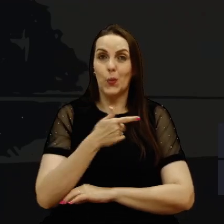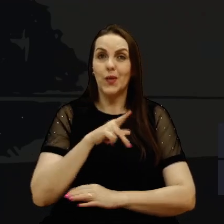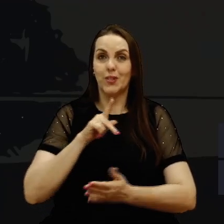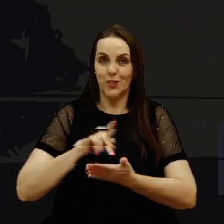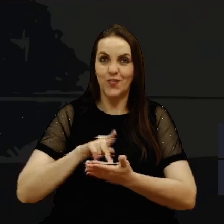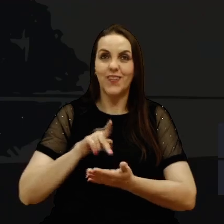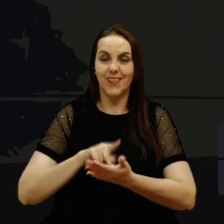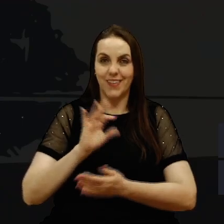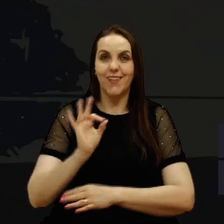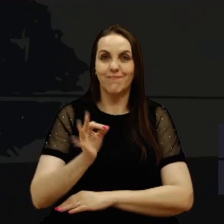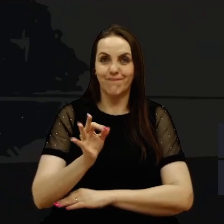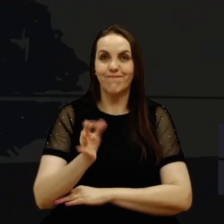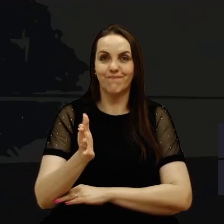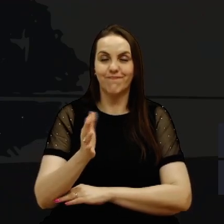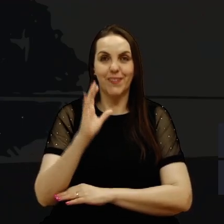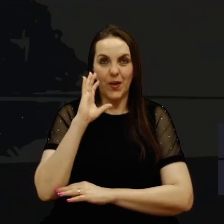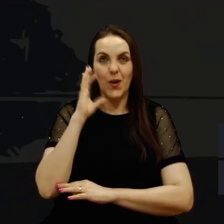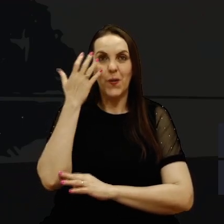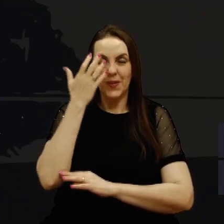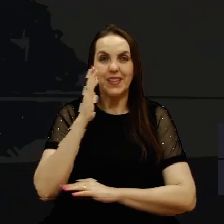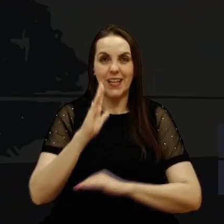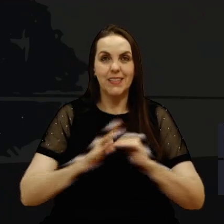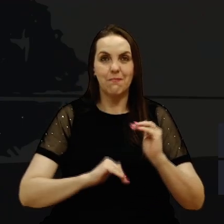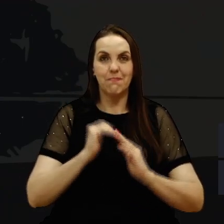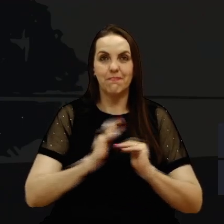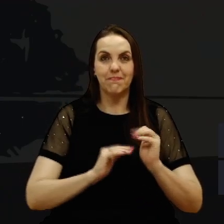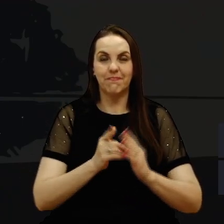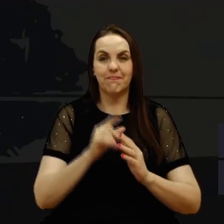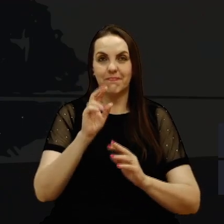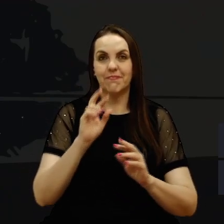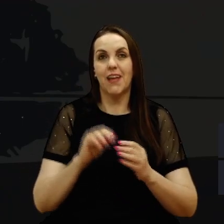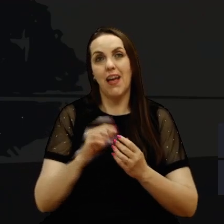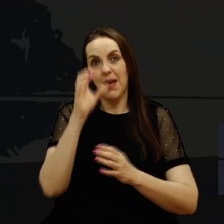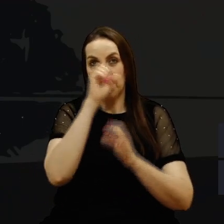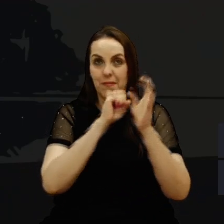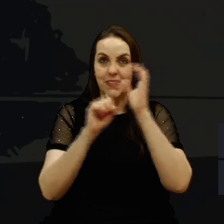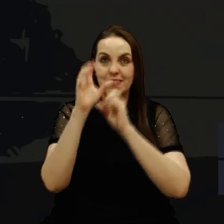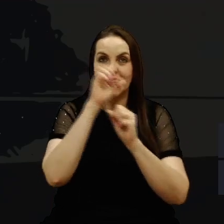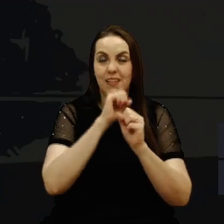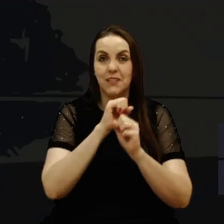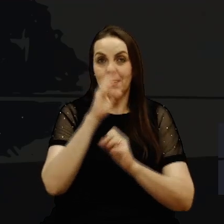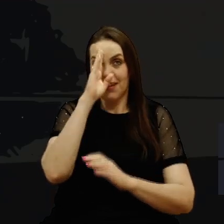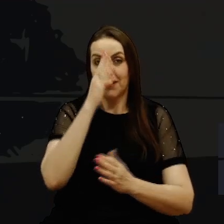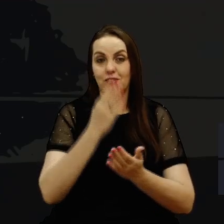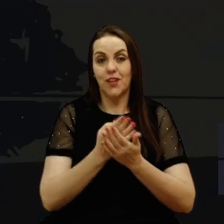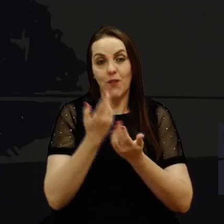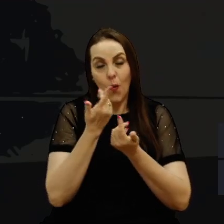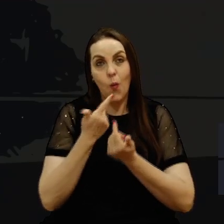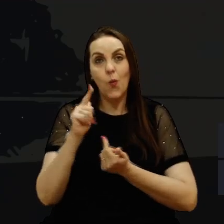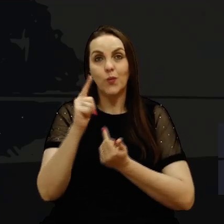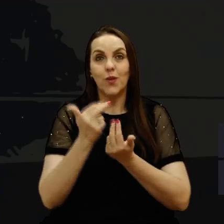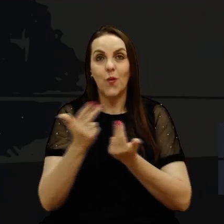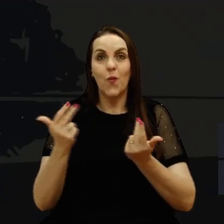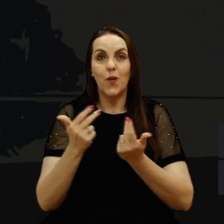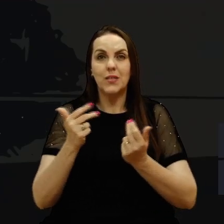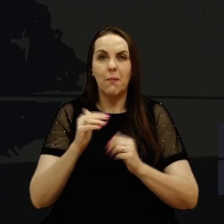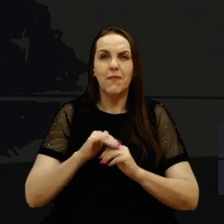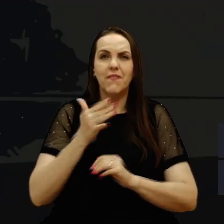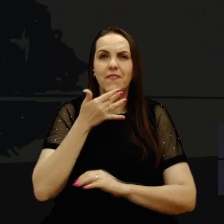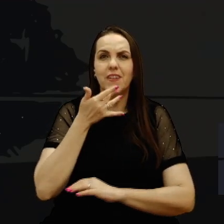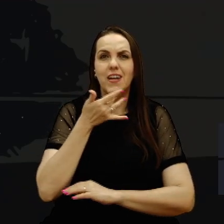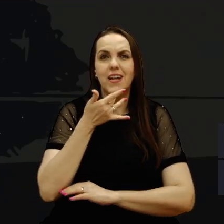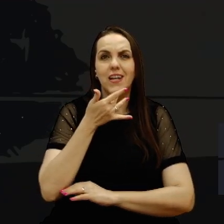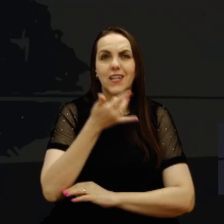é e acontece na prática, em relação a gente aprender, e achando que outras coisas é tão mais